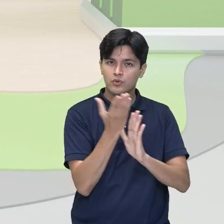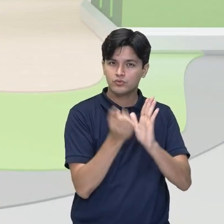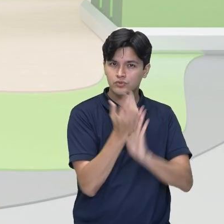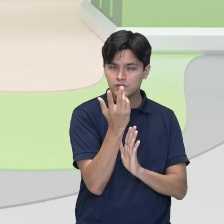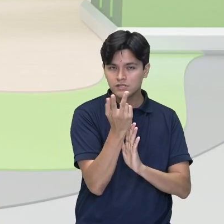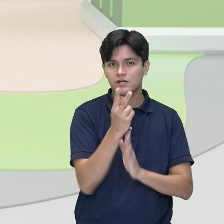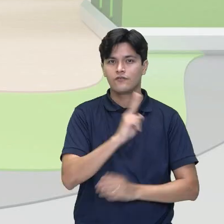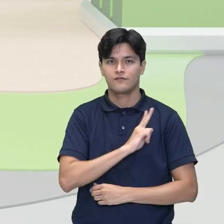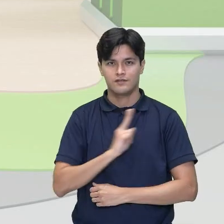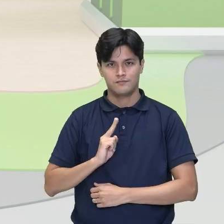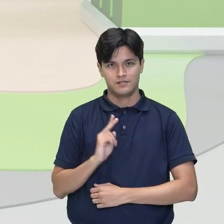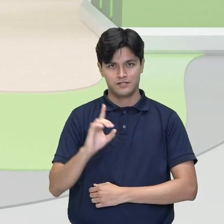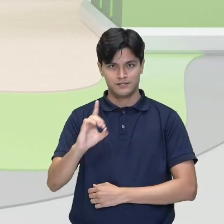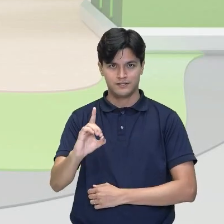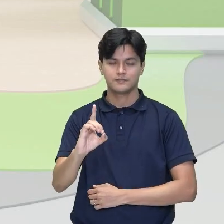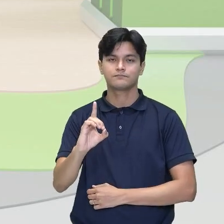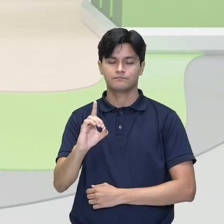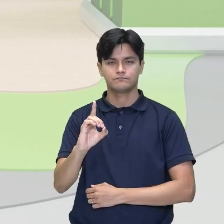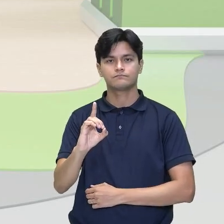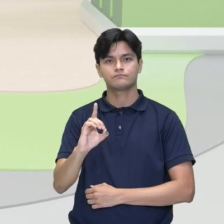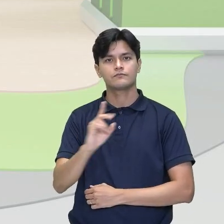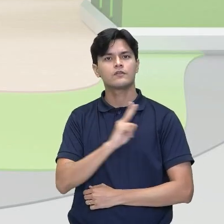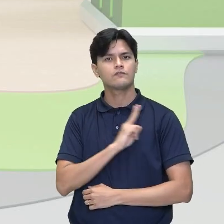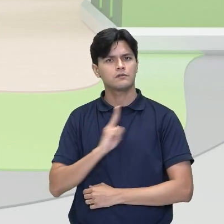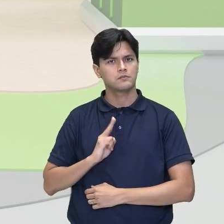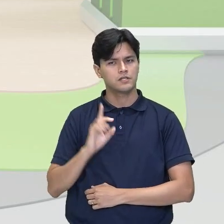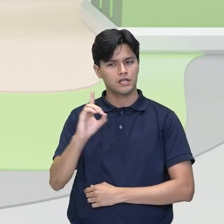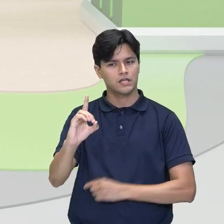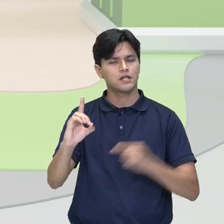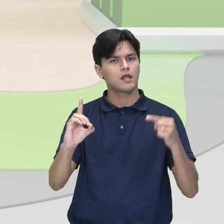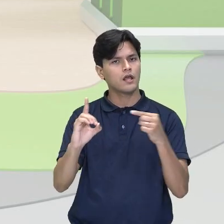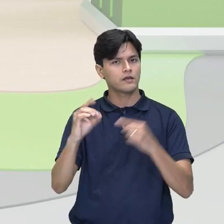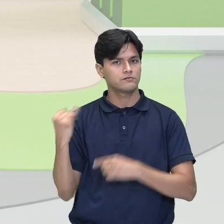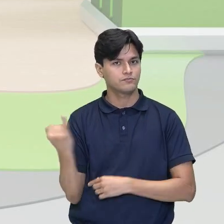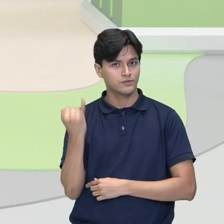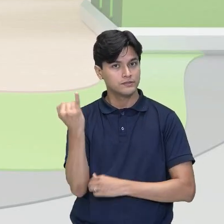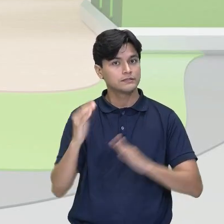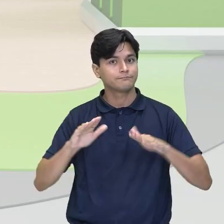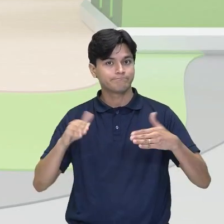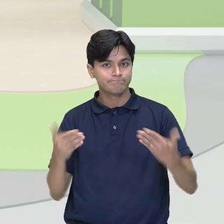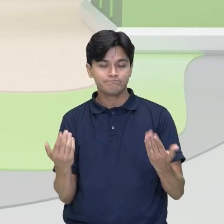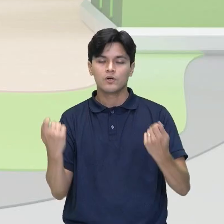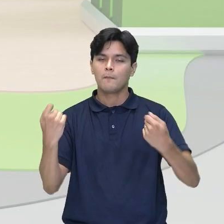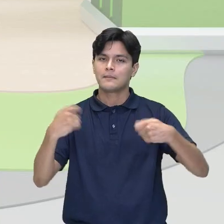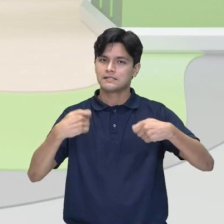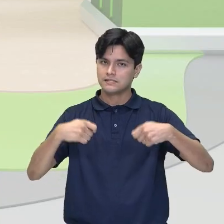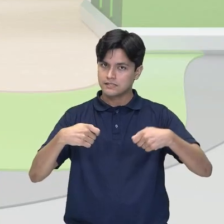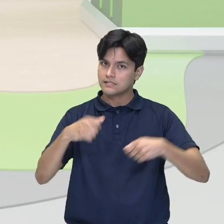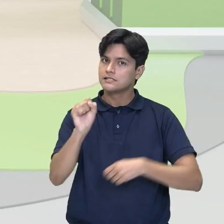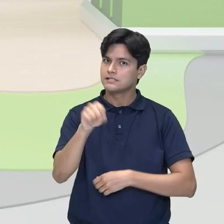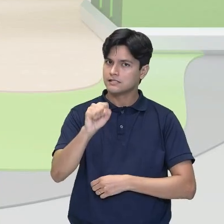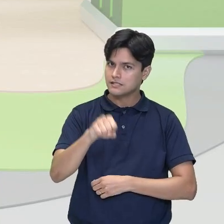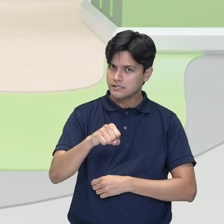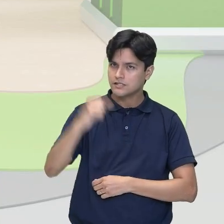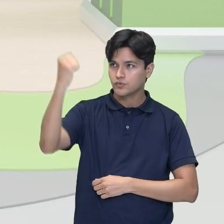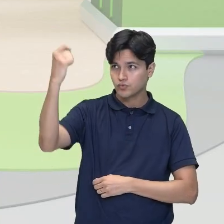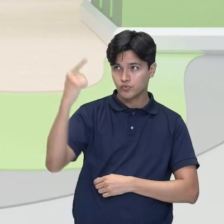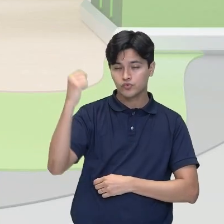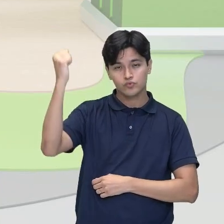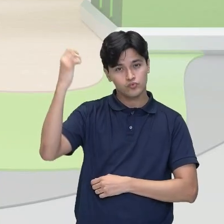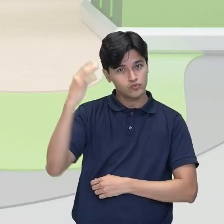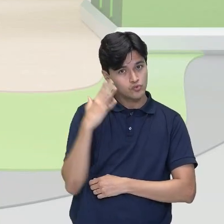aí essa vitamina D, ela é importante. Então nós devemos sim pegar sol,